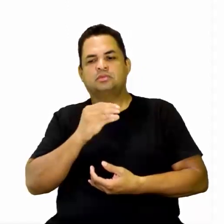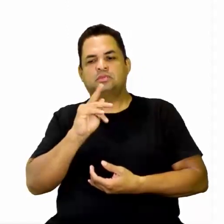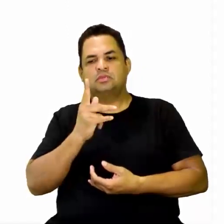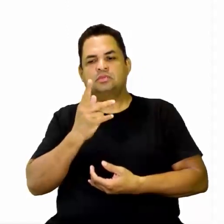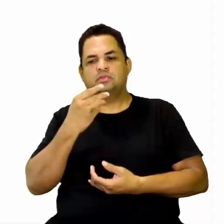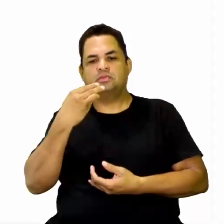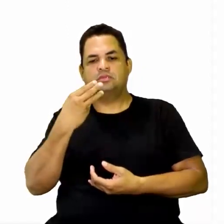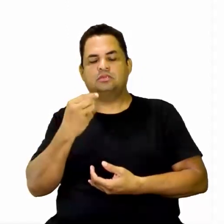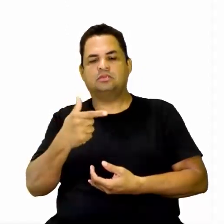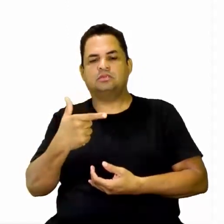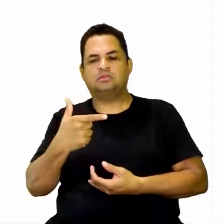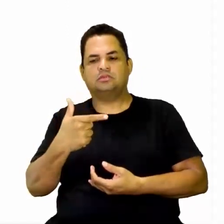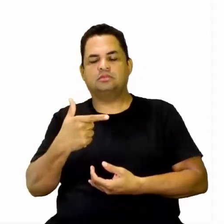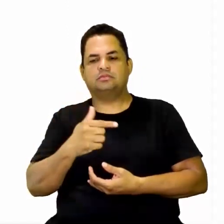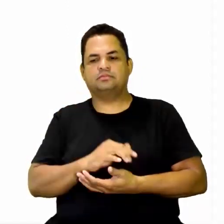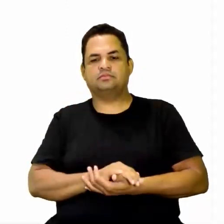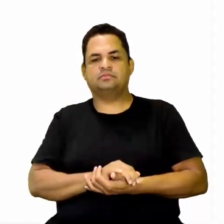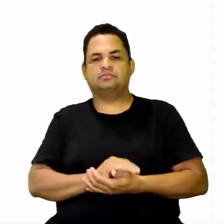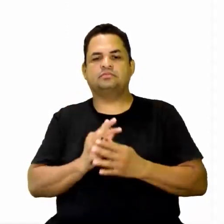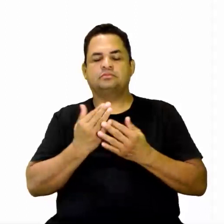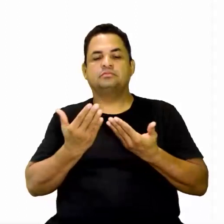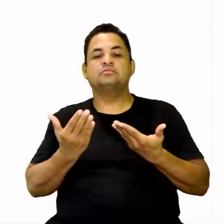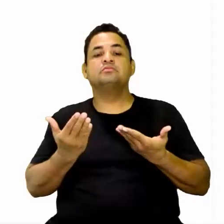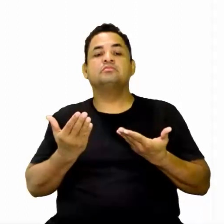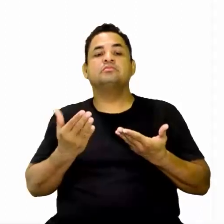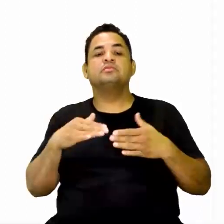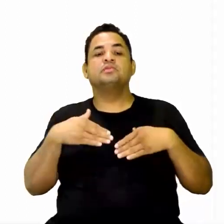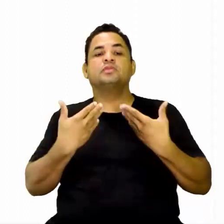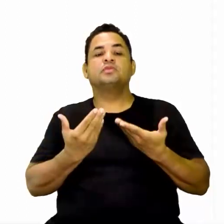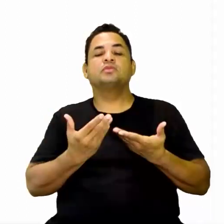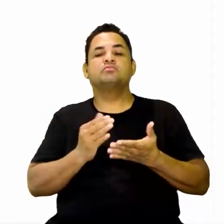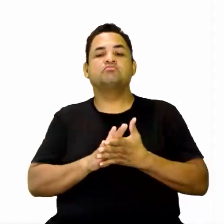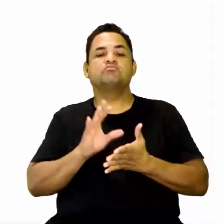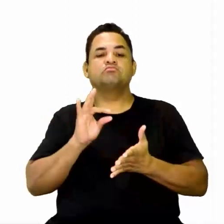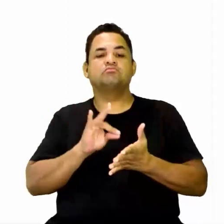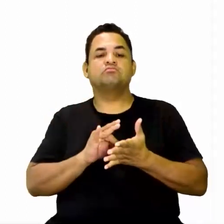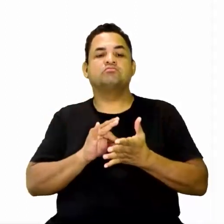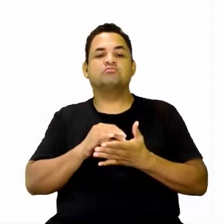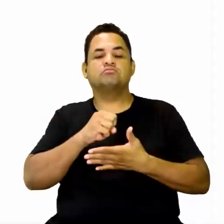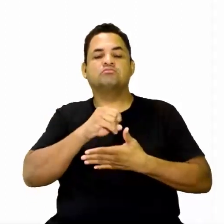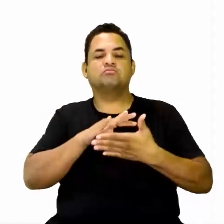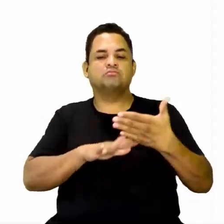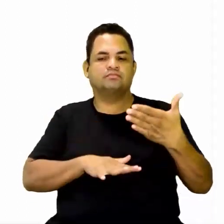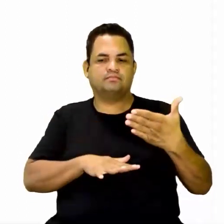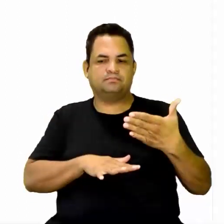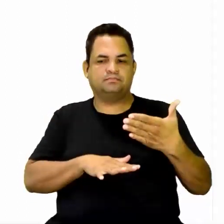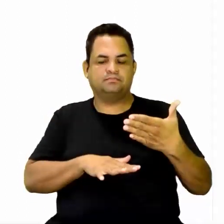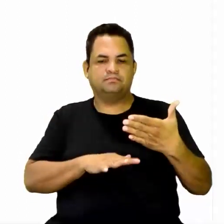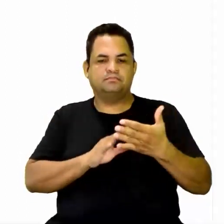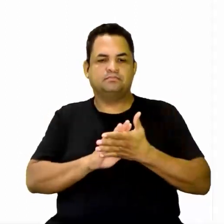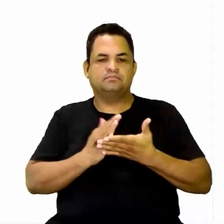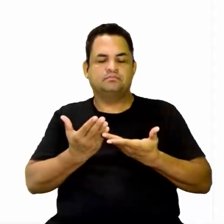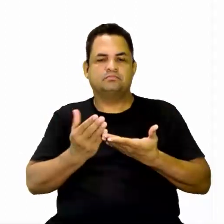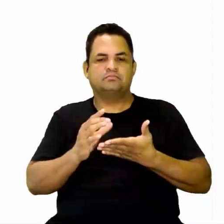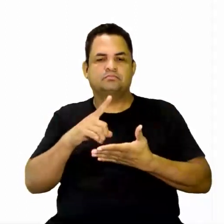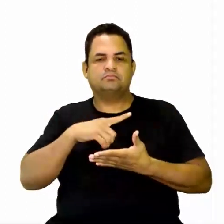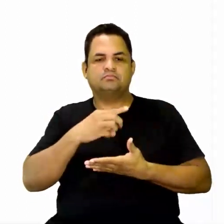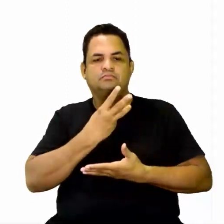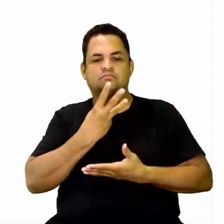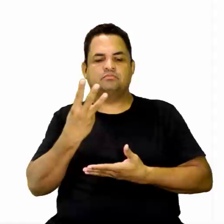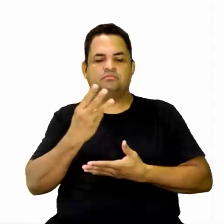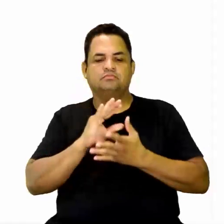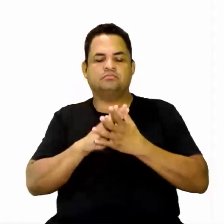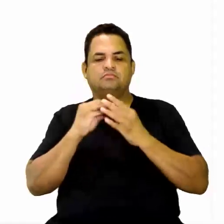CO3 e o H2. Afinal de contas, qual é realmente a alternativa que contempla 3